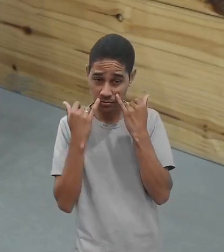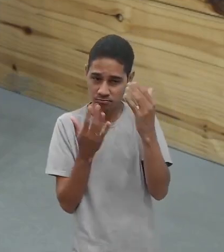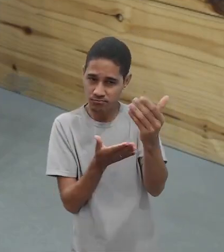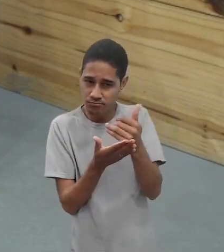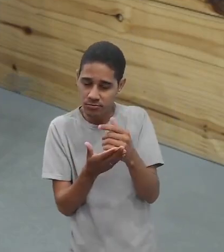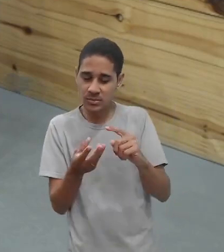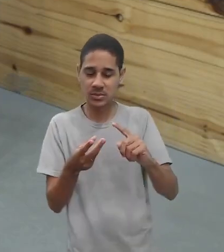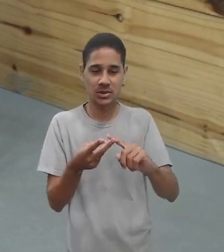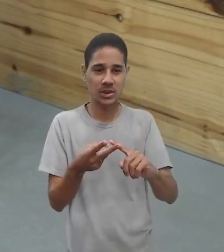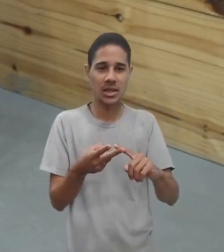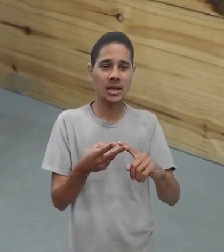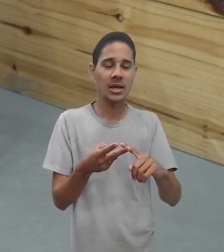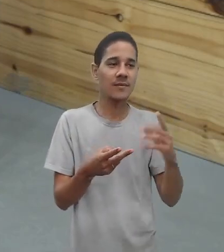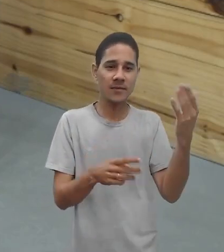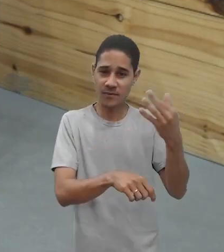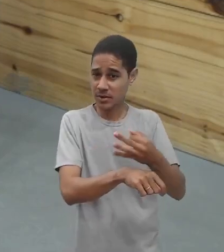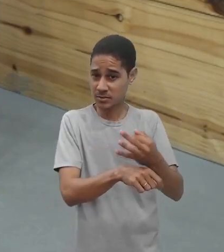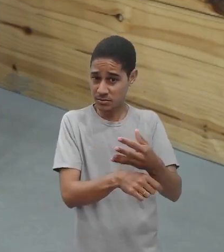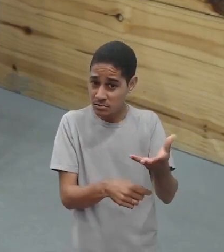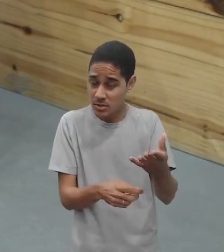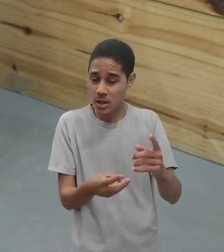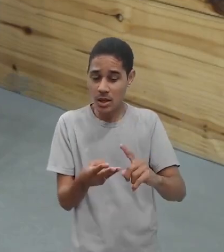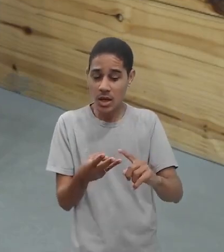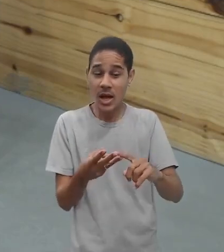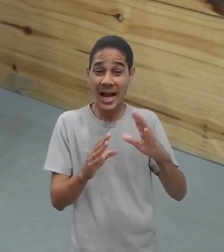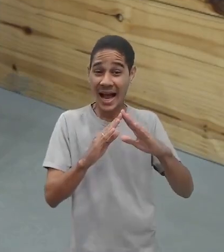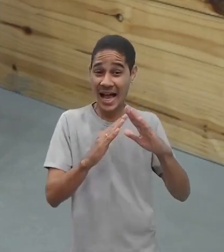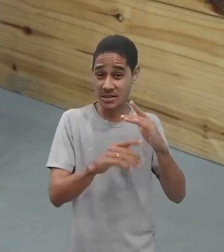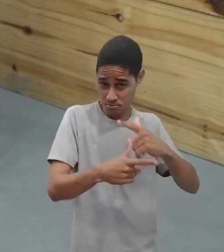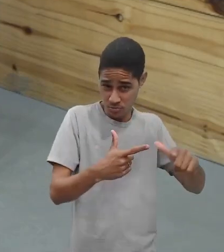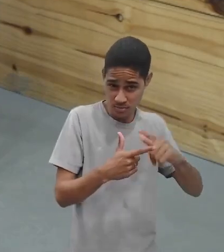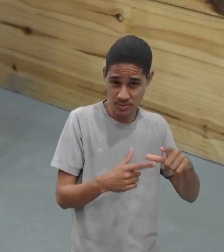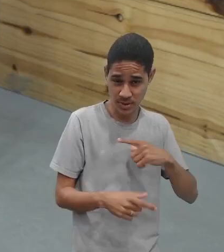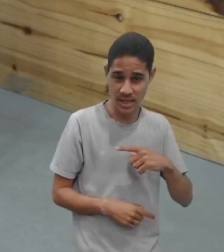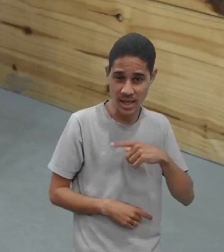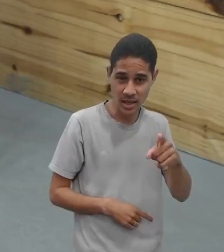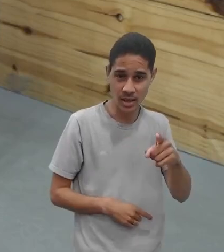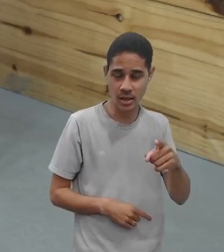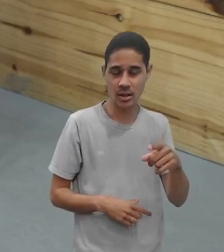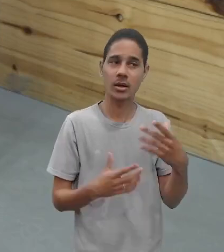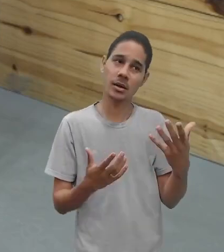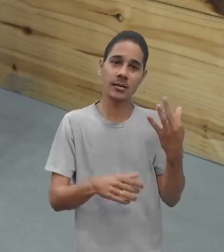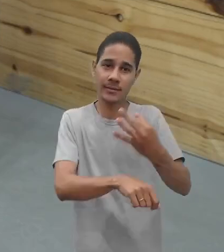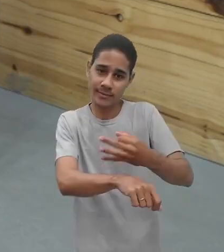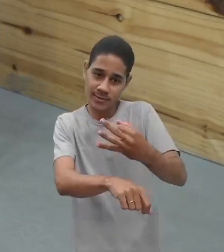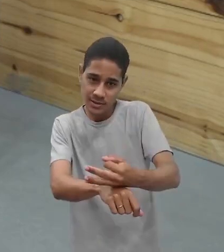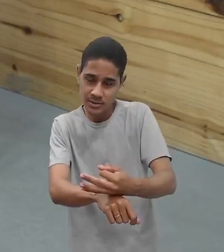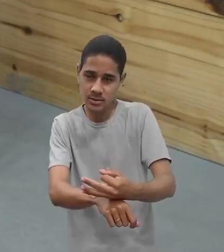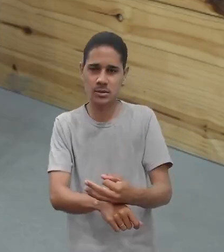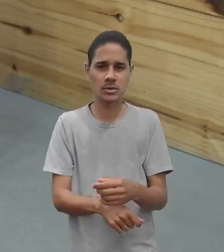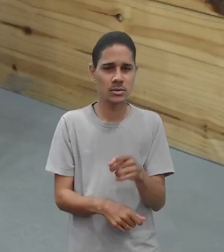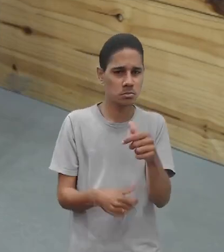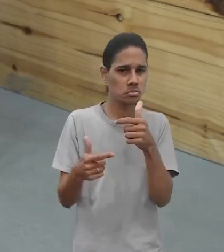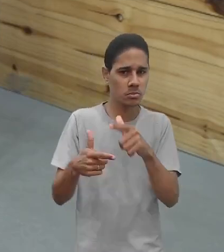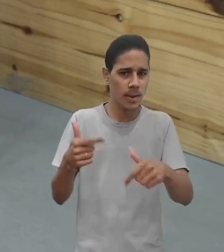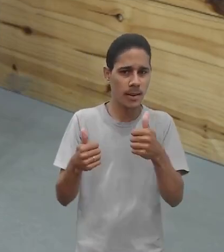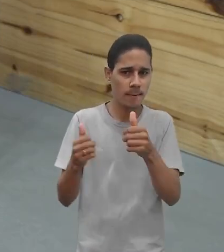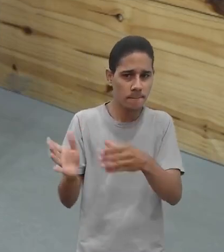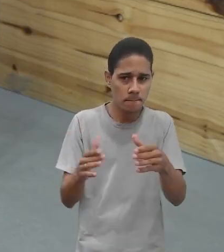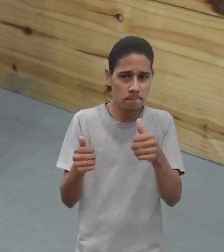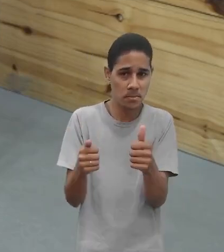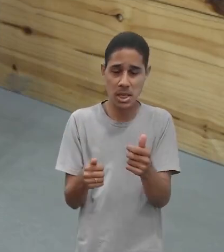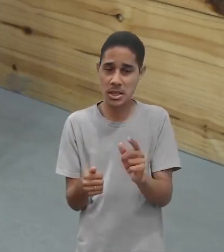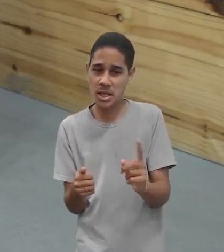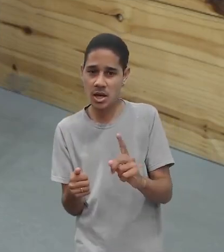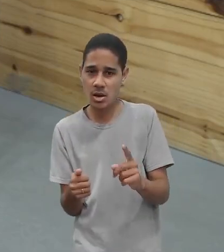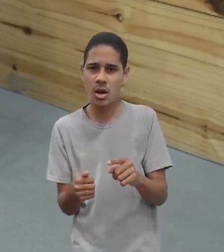Será que ele está com algum problema em casa, por isso que ele está faltando? Né? Ou então, se ele não está produzindo bem, o que é que está acontecendo? Será que